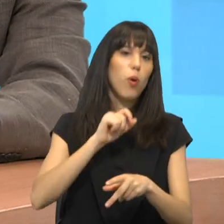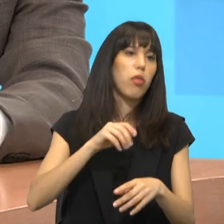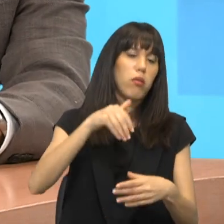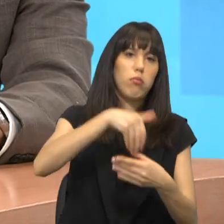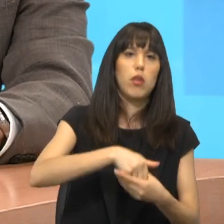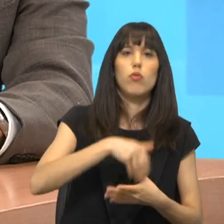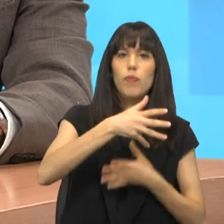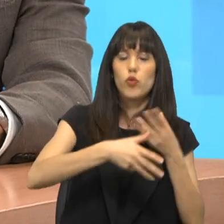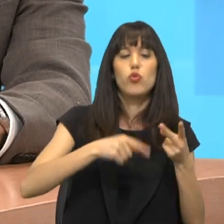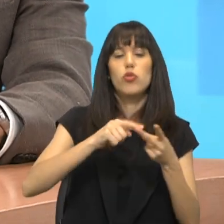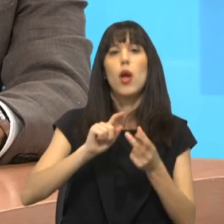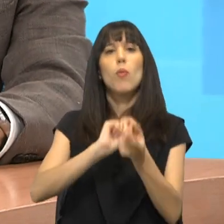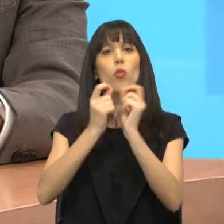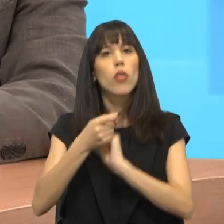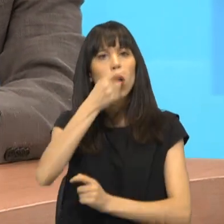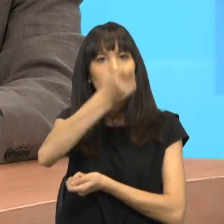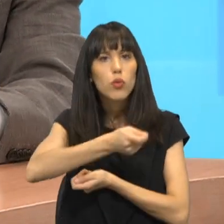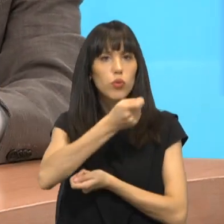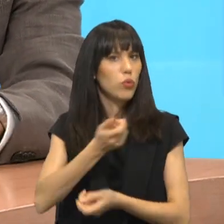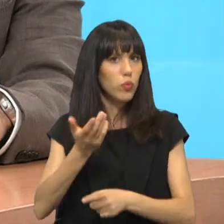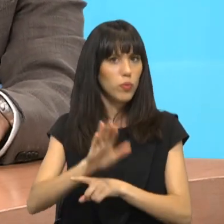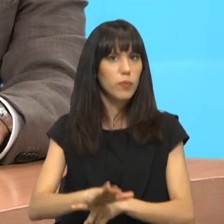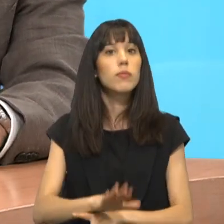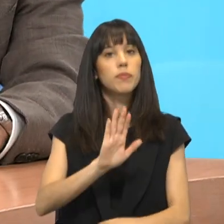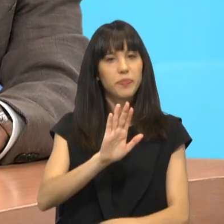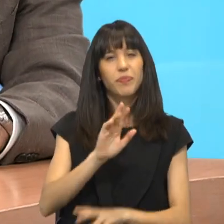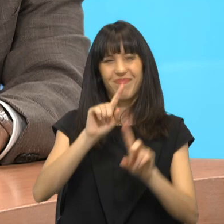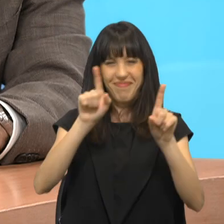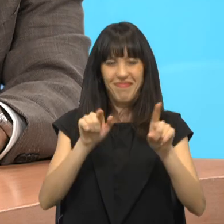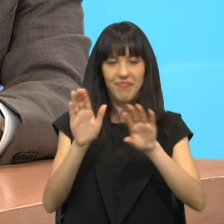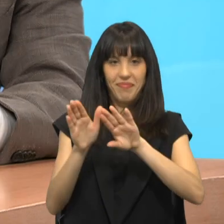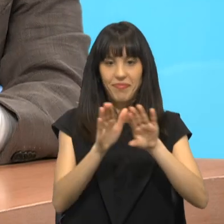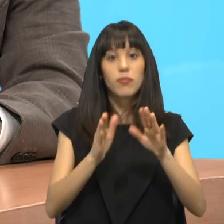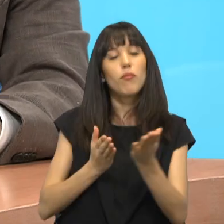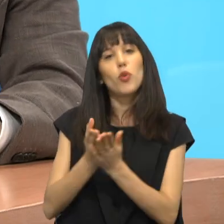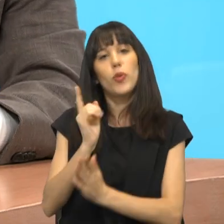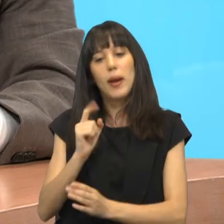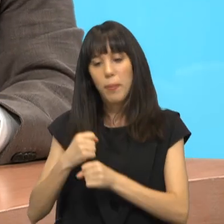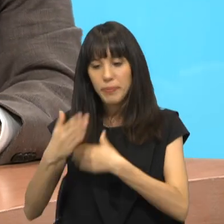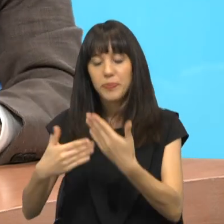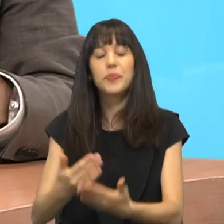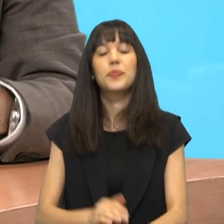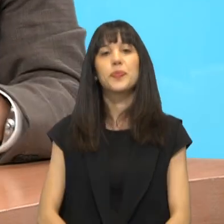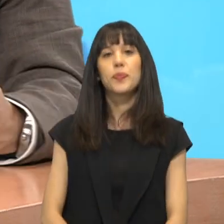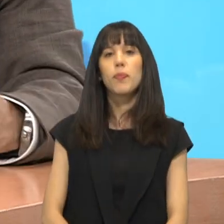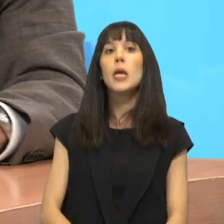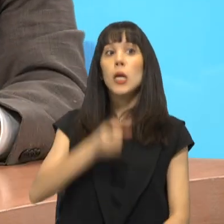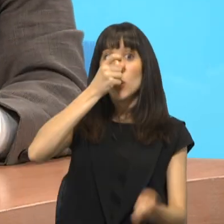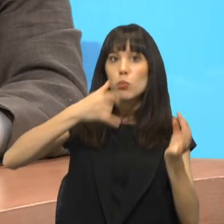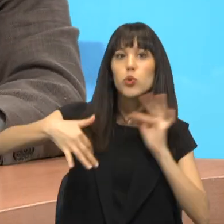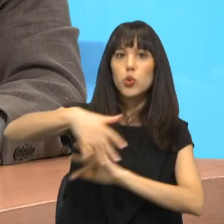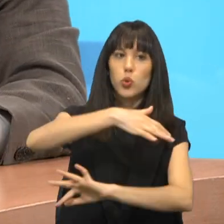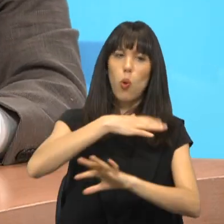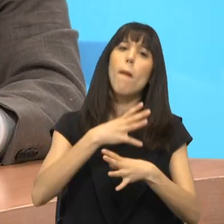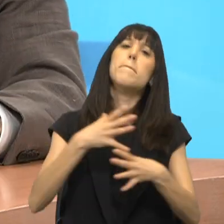indústria, seja ao nível da modernização da agricultura, mas fechando esse parede, portanto, podíamos continuar a fazer o elenco. Toda essa gente, ou uma boa parte dessa gente,